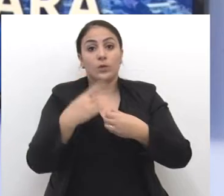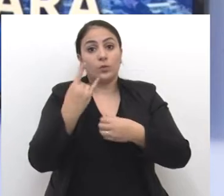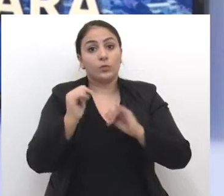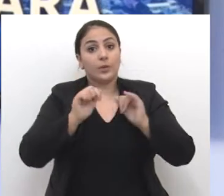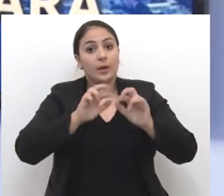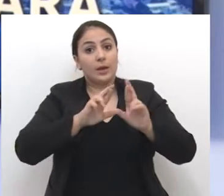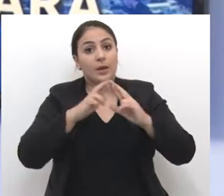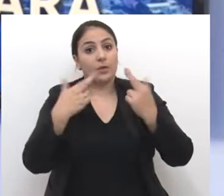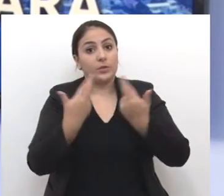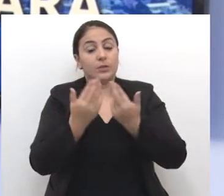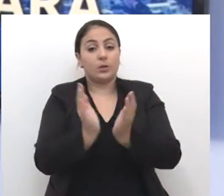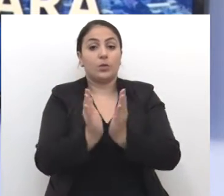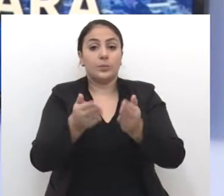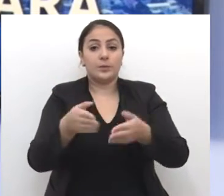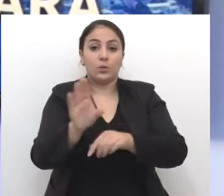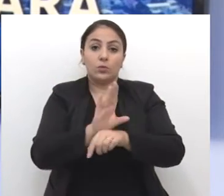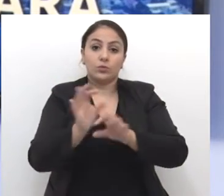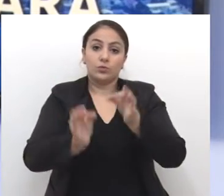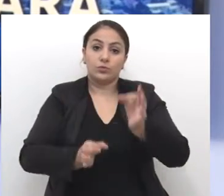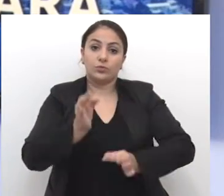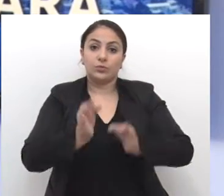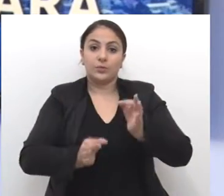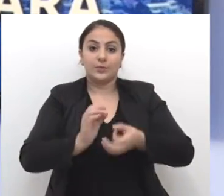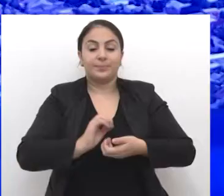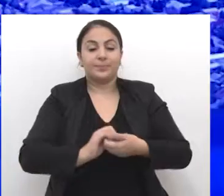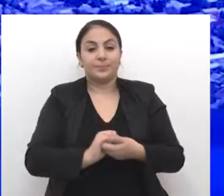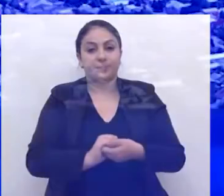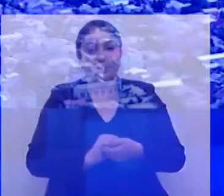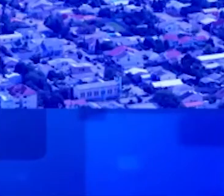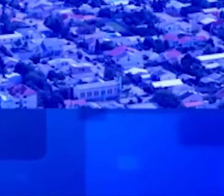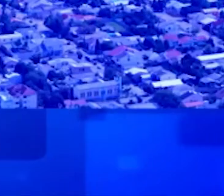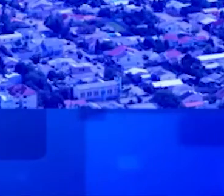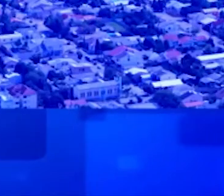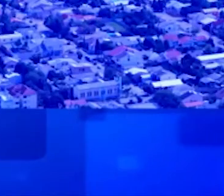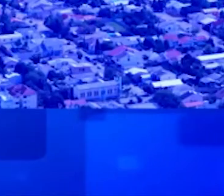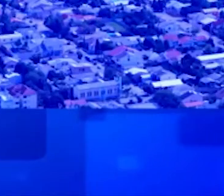última reunião da Comissão de Constituição e Justiça.